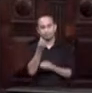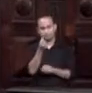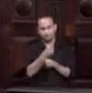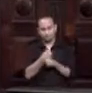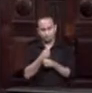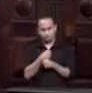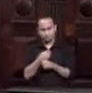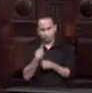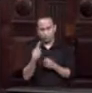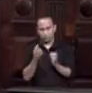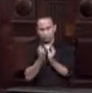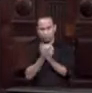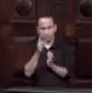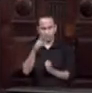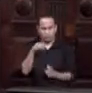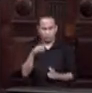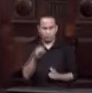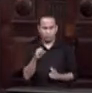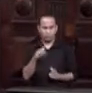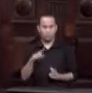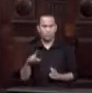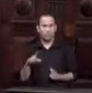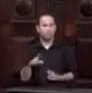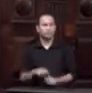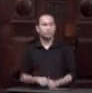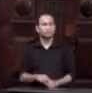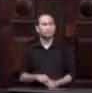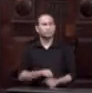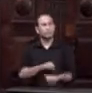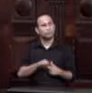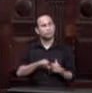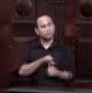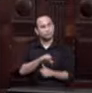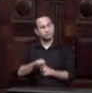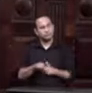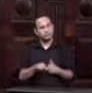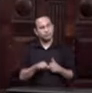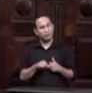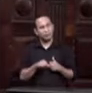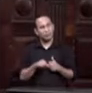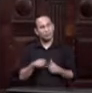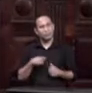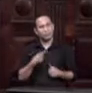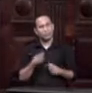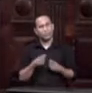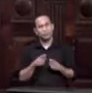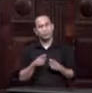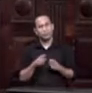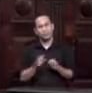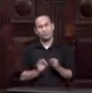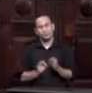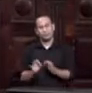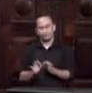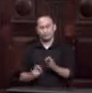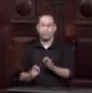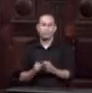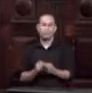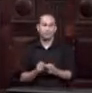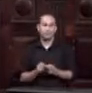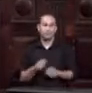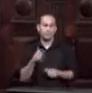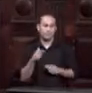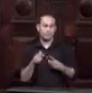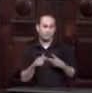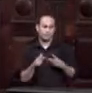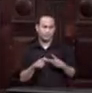bancada do PSOL, lutamos, primeiro, para que se incluísse os fundos nesse controle dos tetos. Segundo,